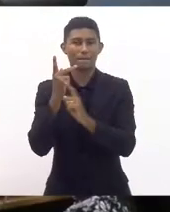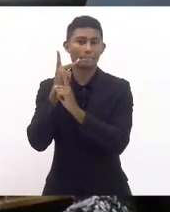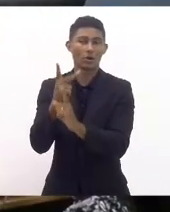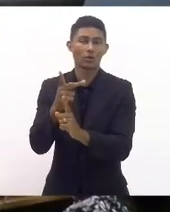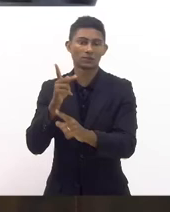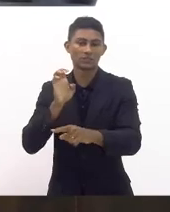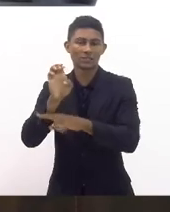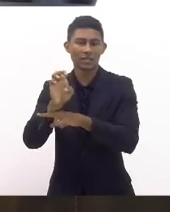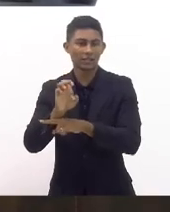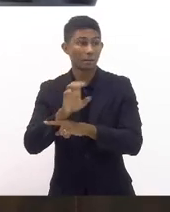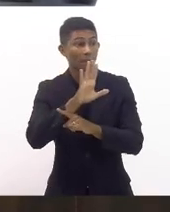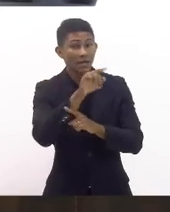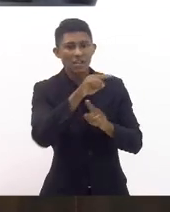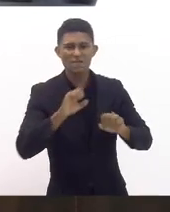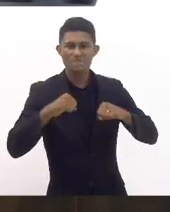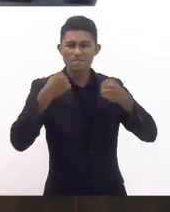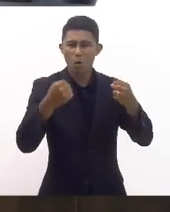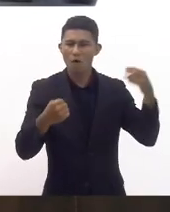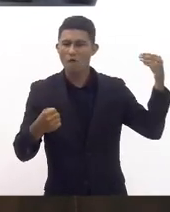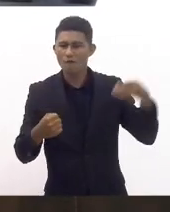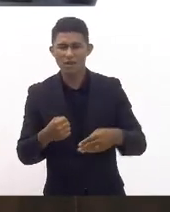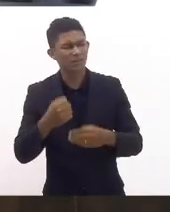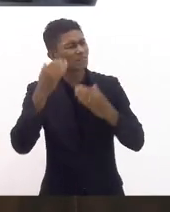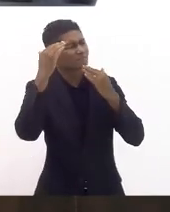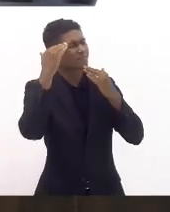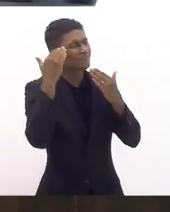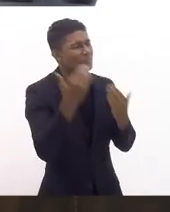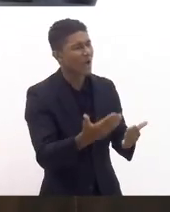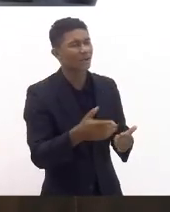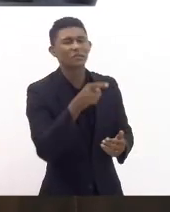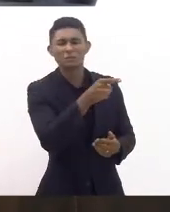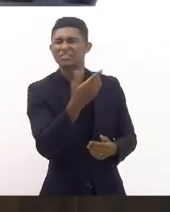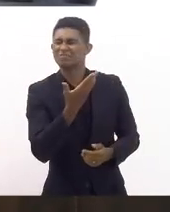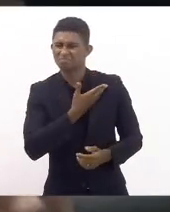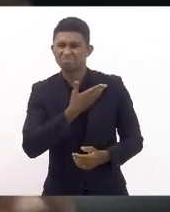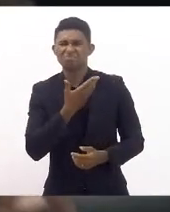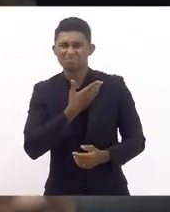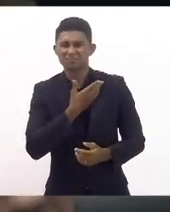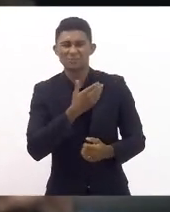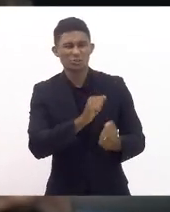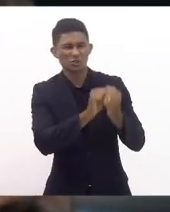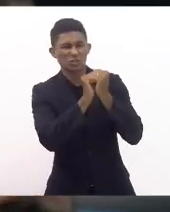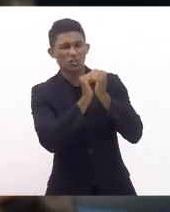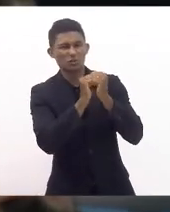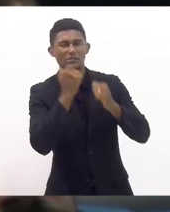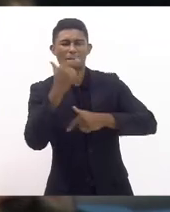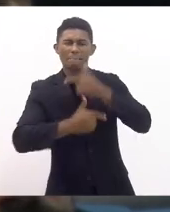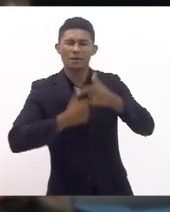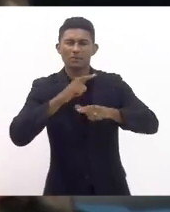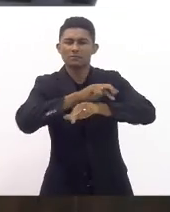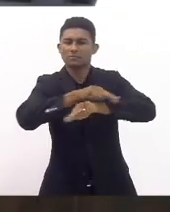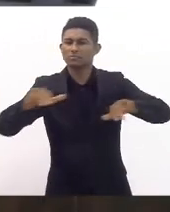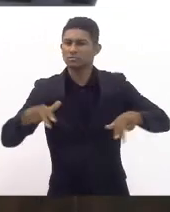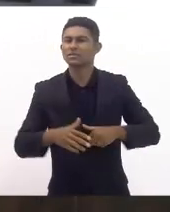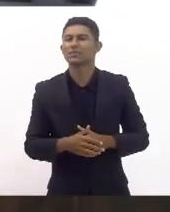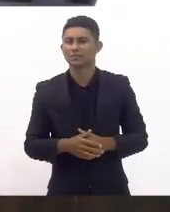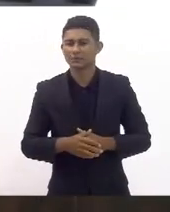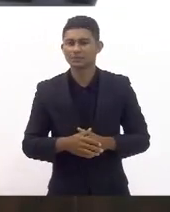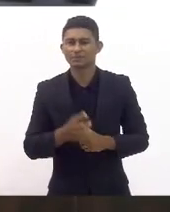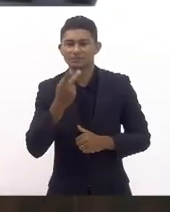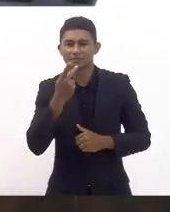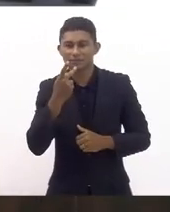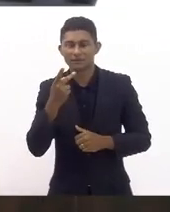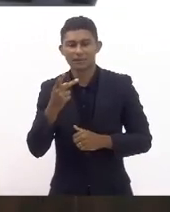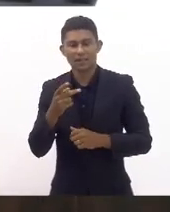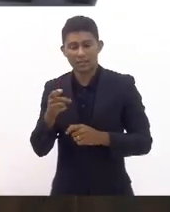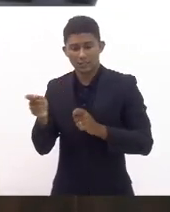Então, obrigado, Bruno. Bruno é um parceiraço aí, a gente tem feito muita coisa junto. E, como eu sempre digo, né, financeiro e jurídico